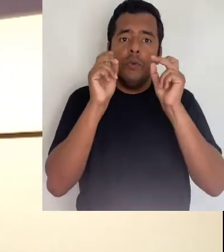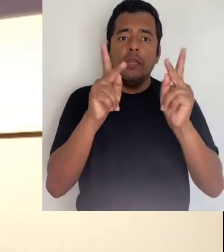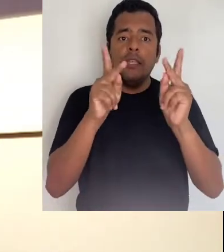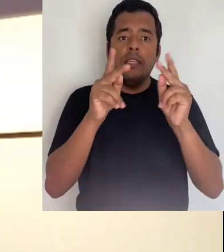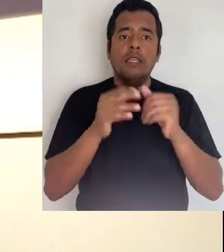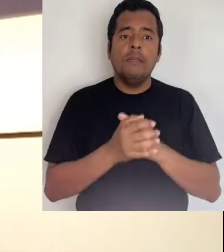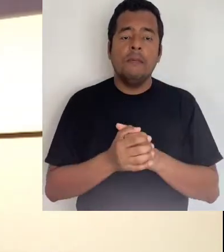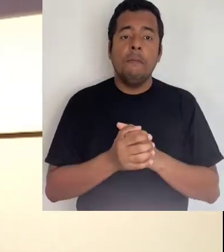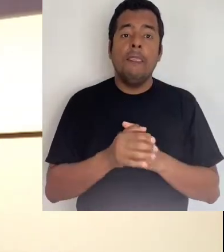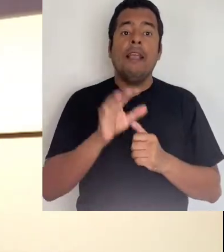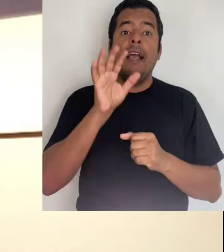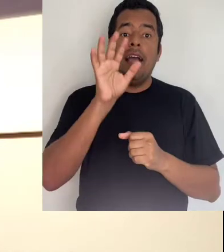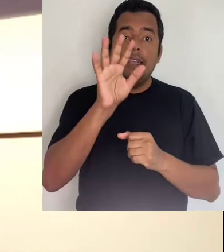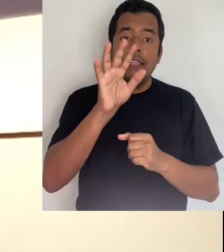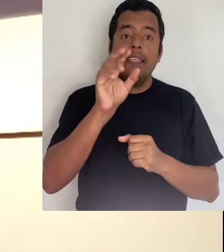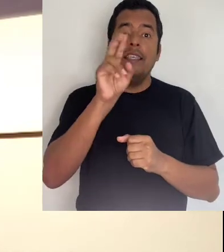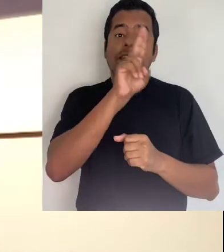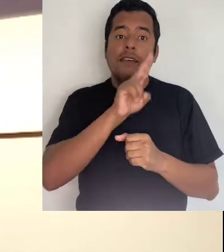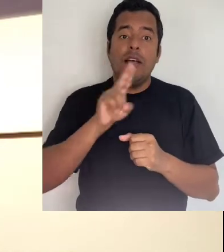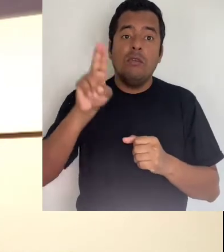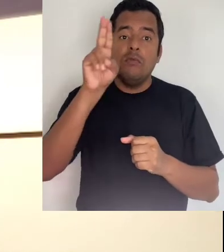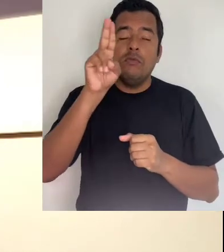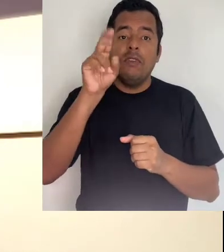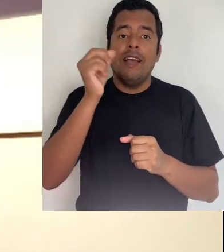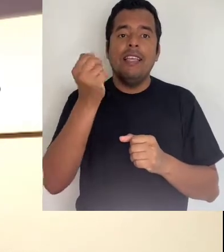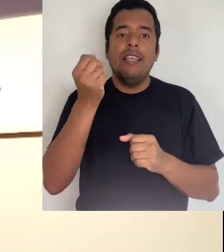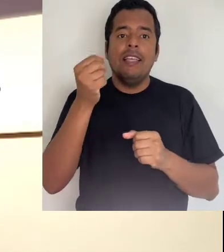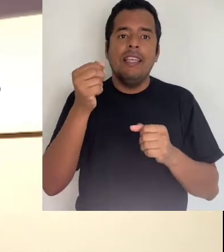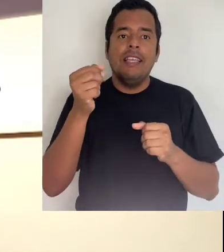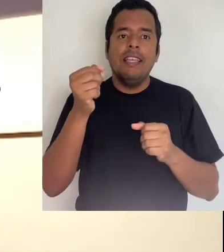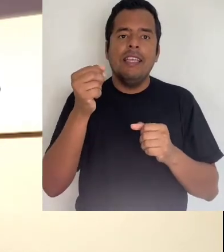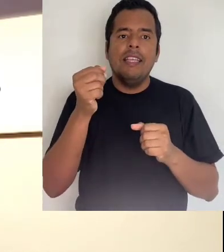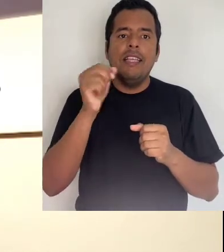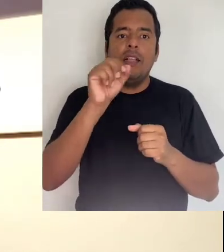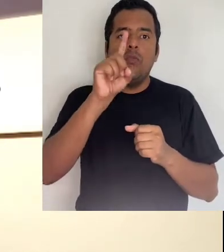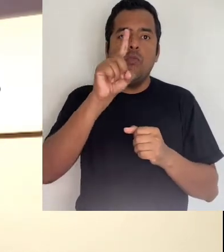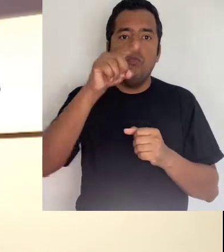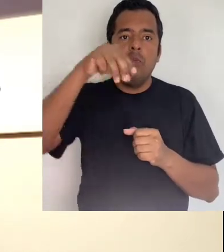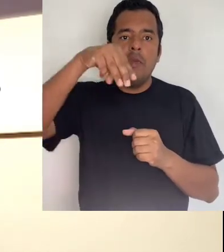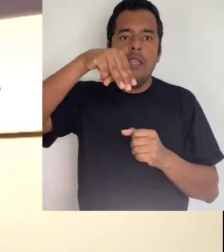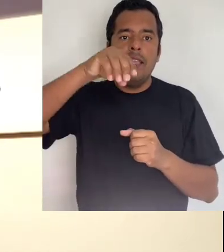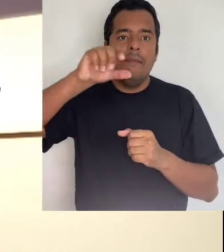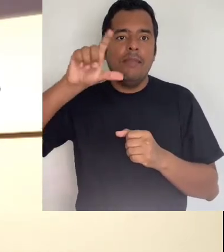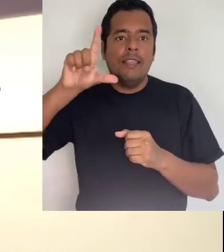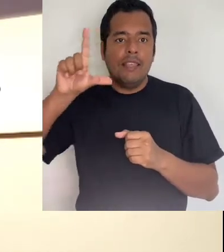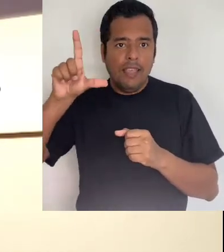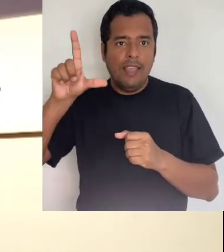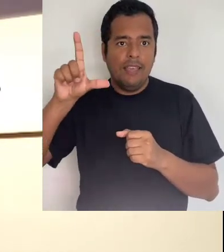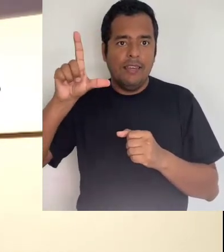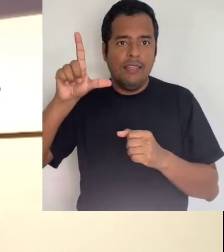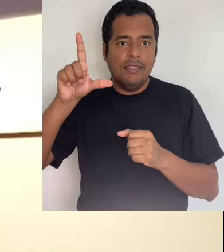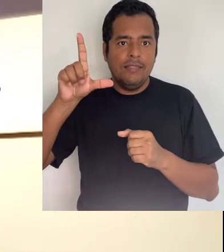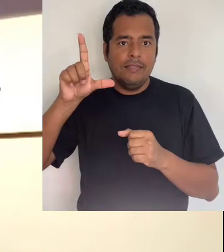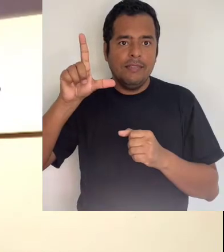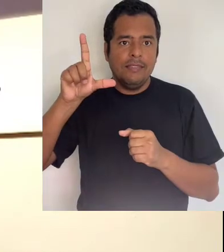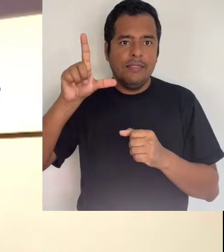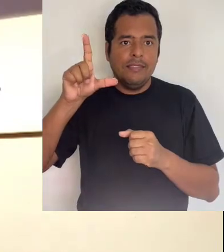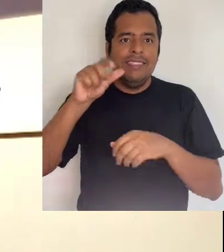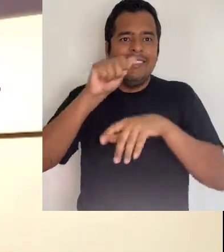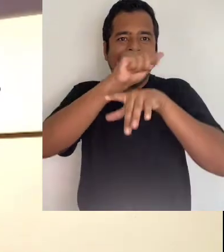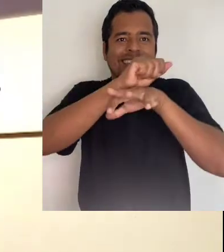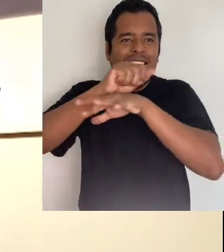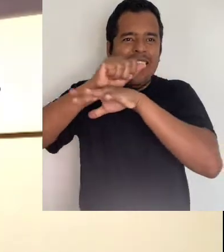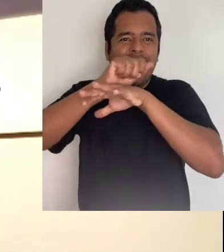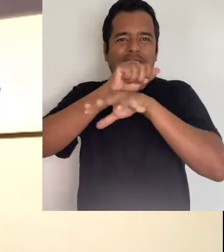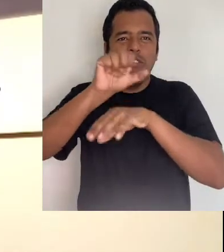óculos também é importante. E aqui a gente vai estar adicionando 1 ml,